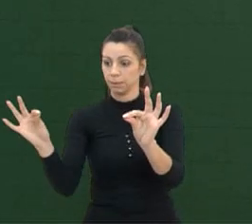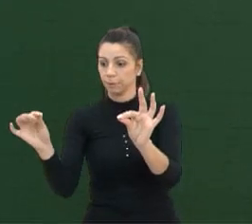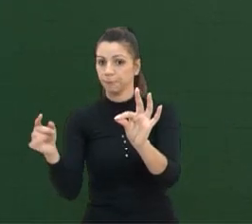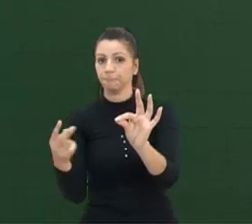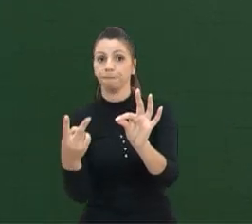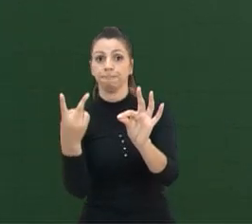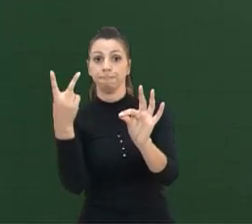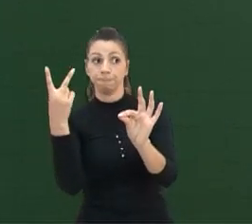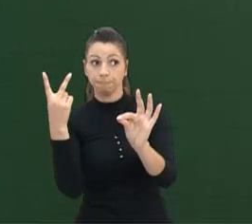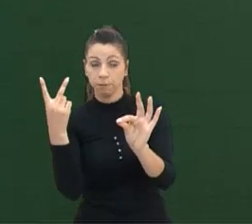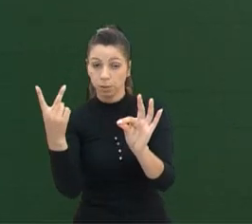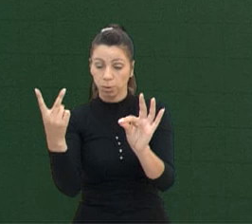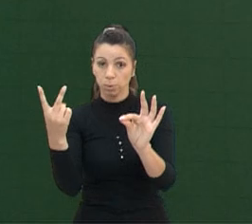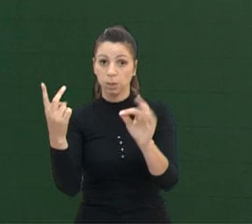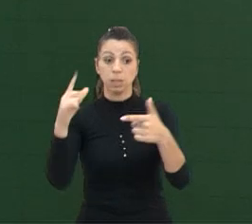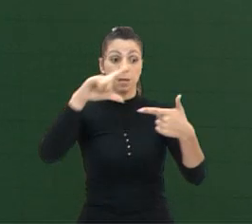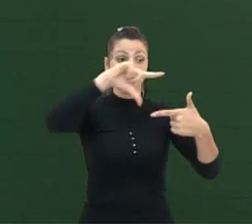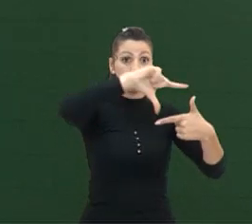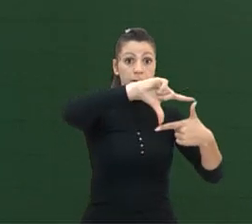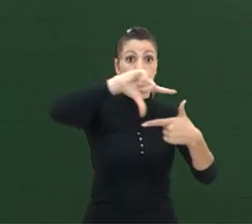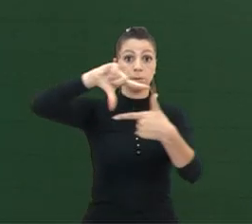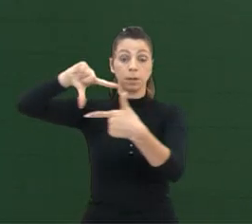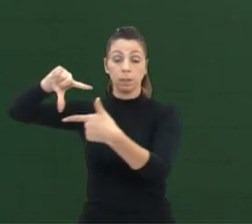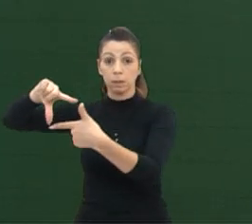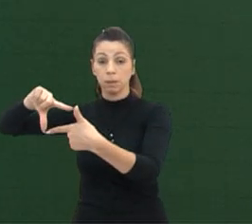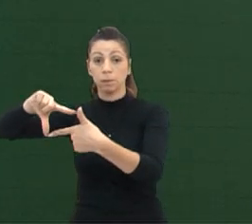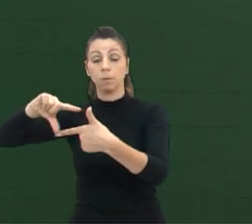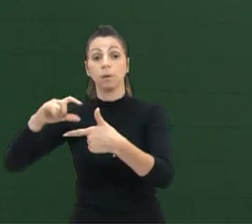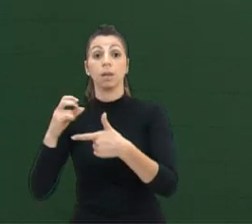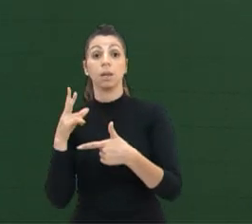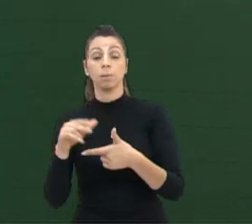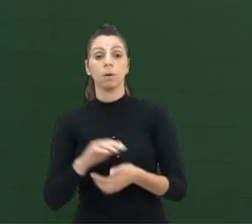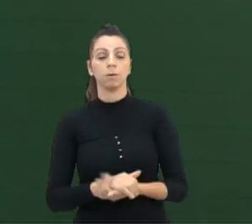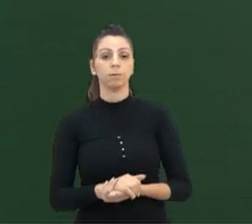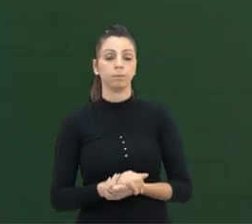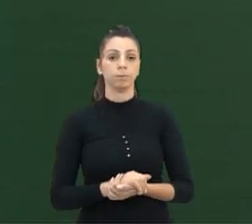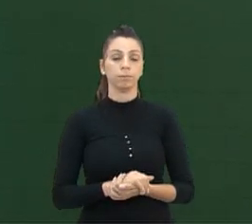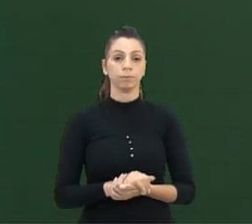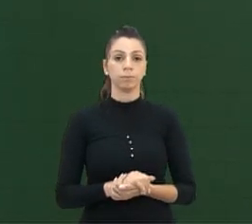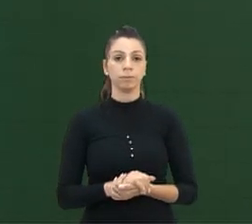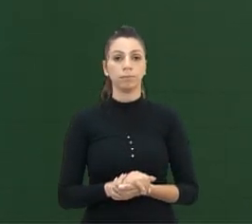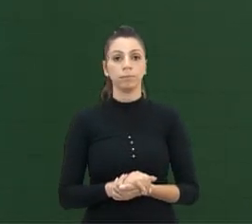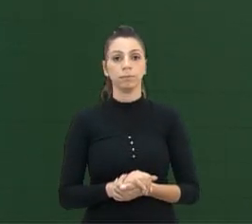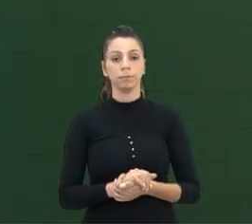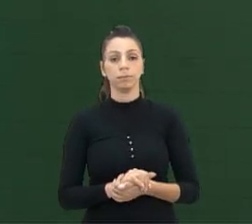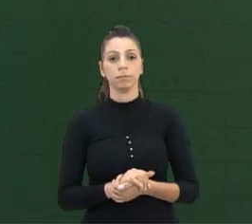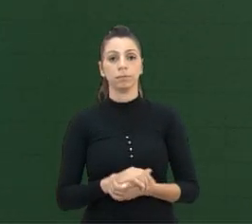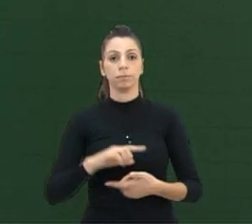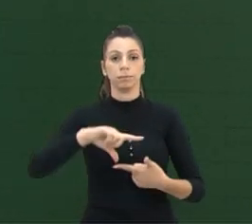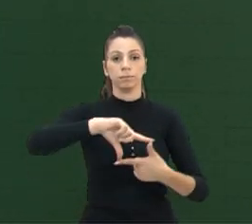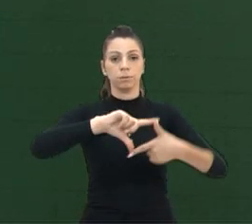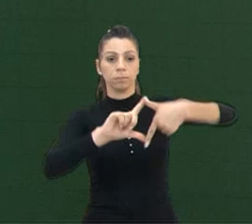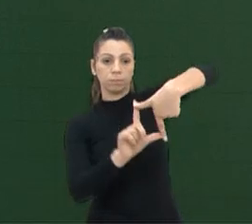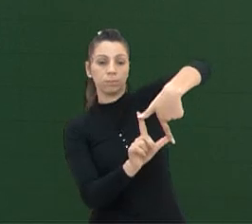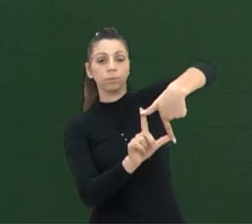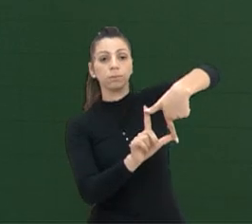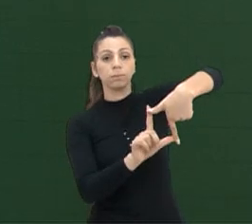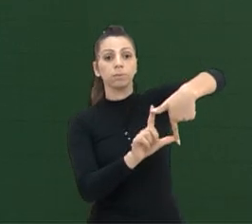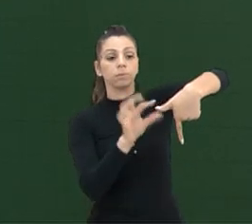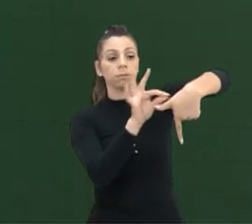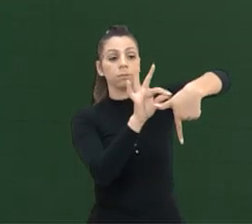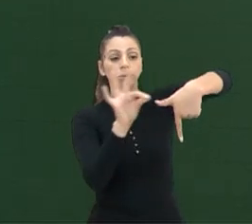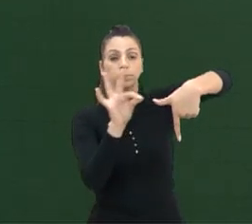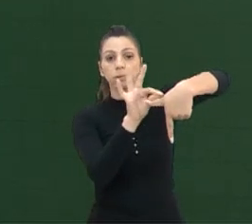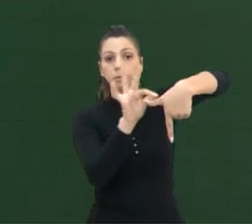tamanho para mostrar que dá aproximadamente aqui o 2. Eu não juntei para você ver que dá 2, né? A ideia aqui é que sejam